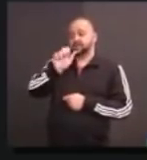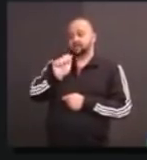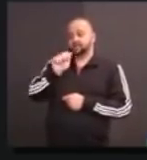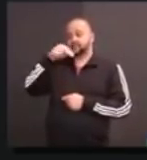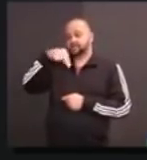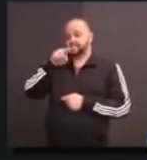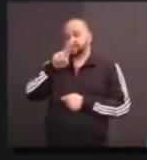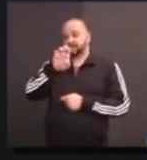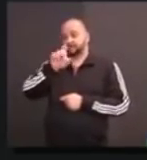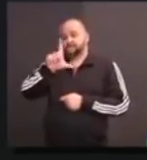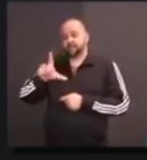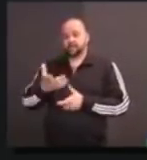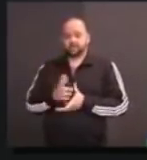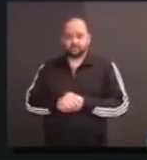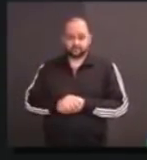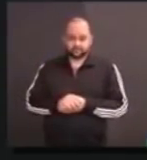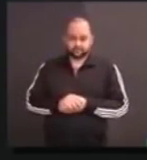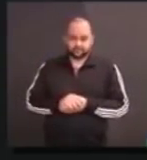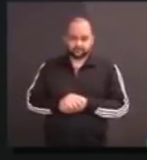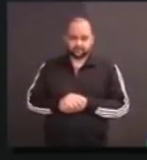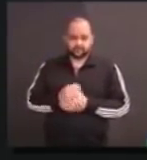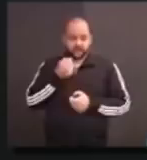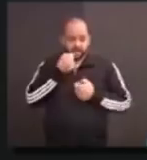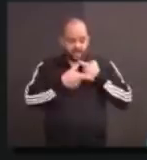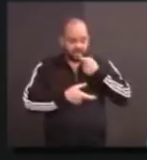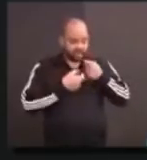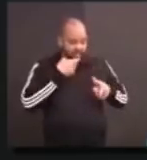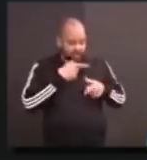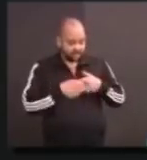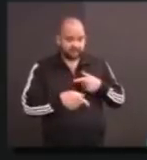críticas a André Luiz.